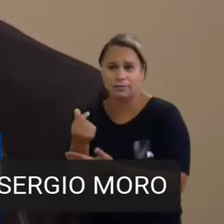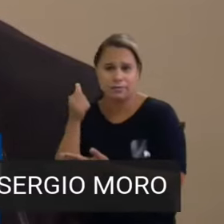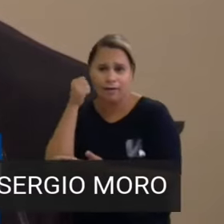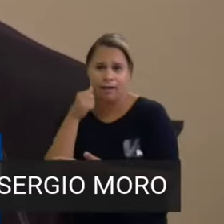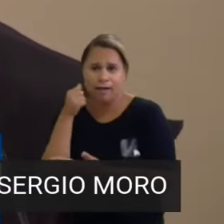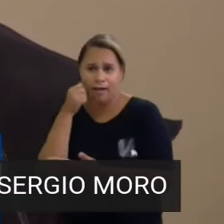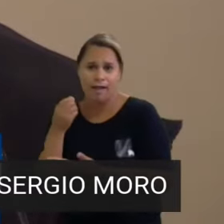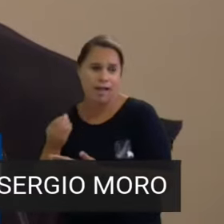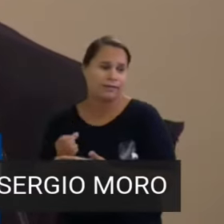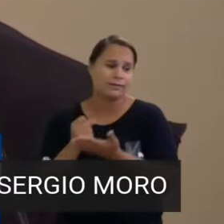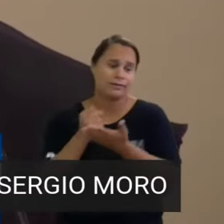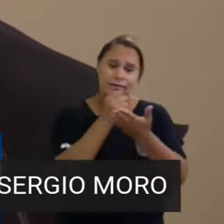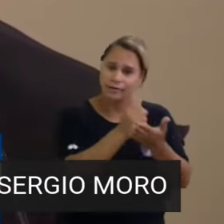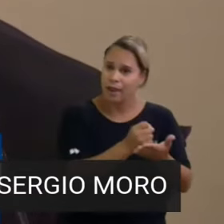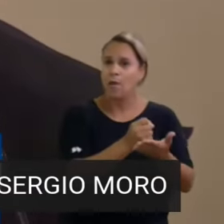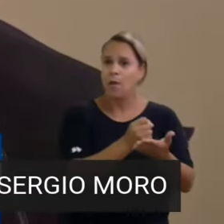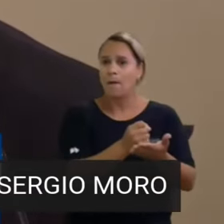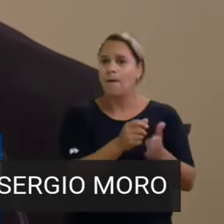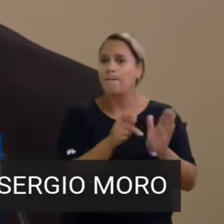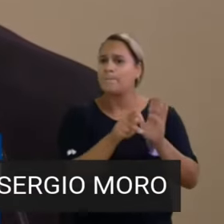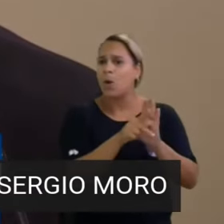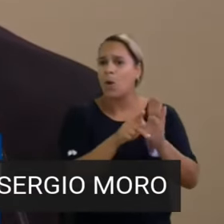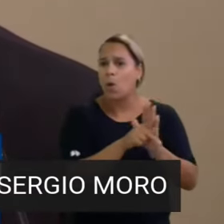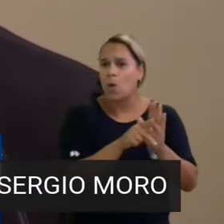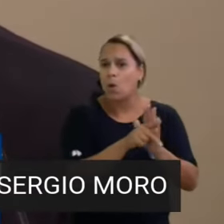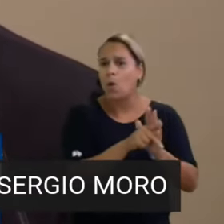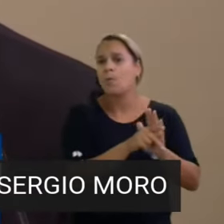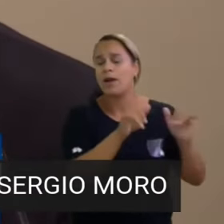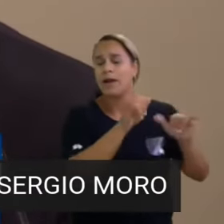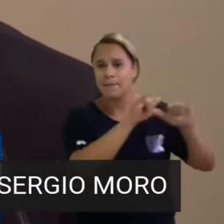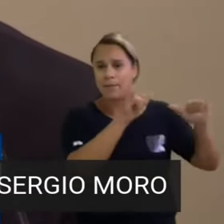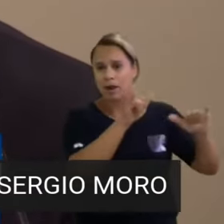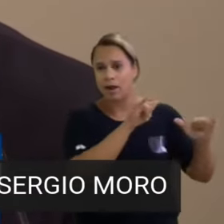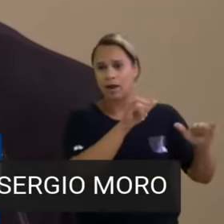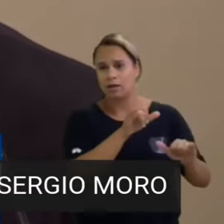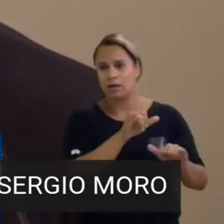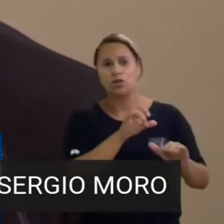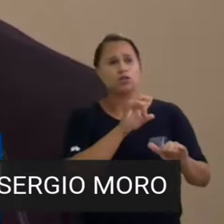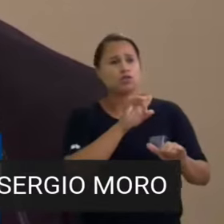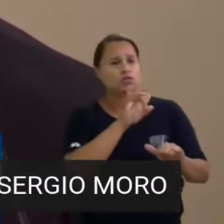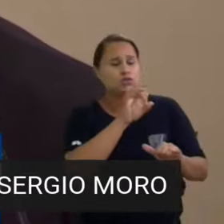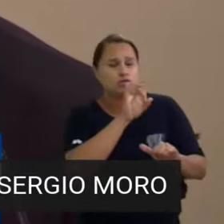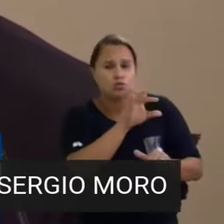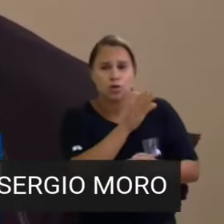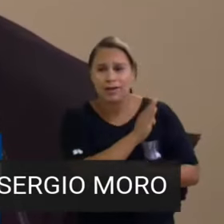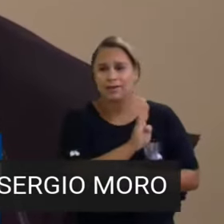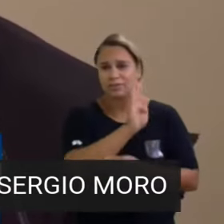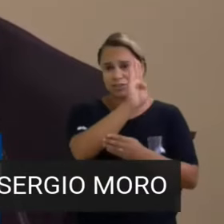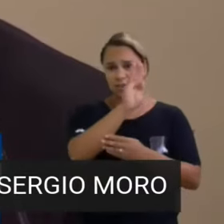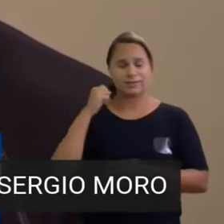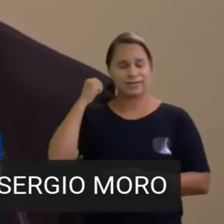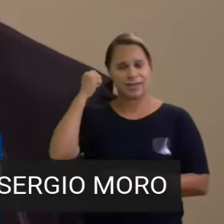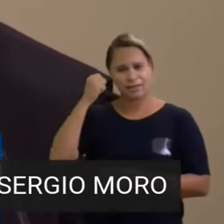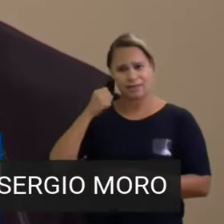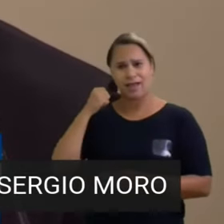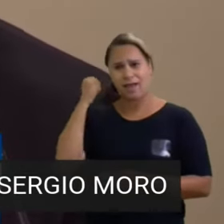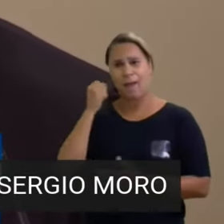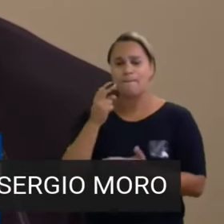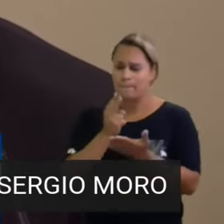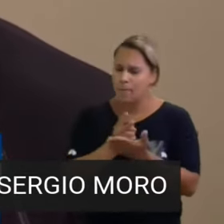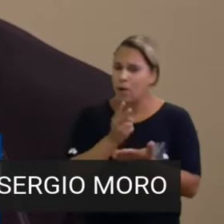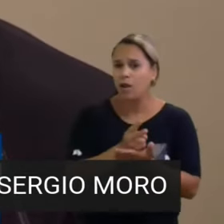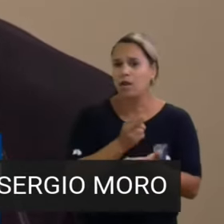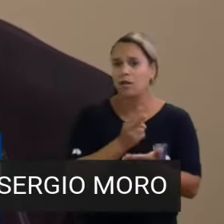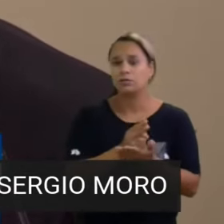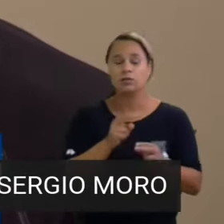ela utilizou para futura, era só candidatura ao Senado. Ela fez propaganda, material de campanha mesmo anterior a a campanha.